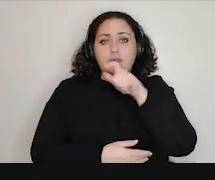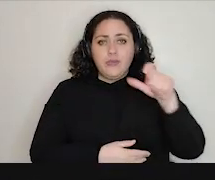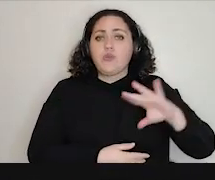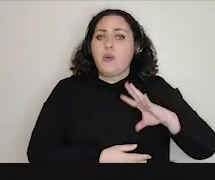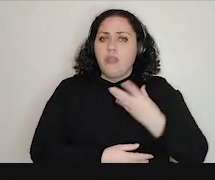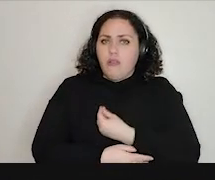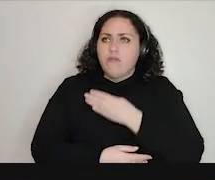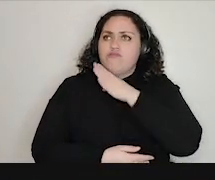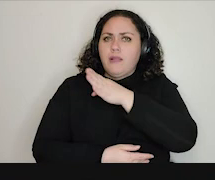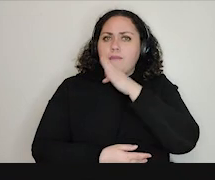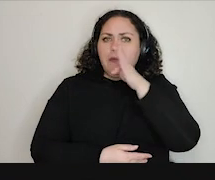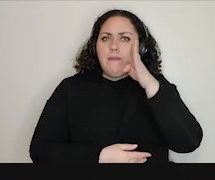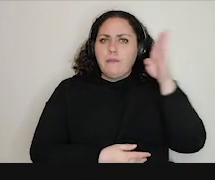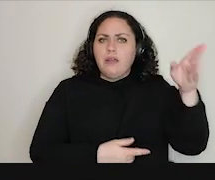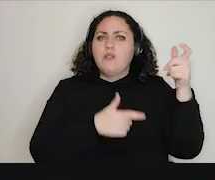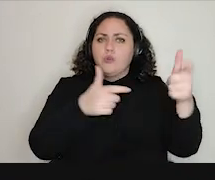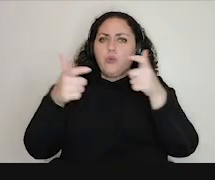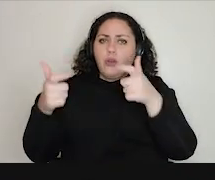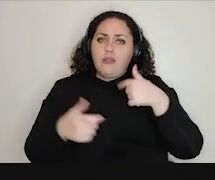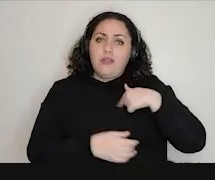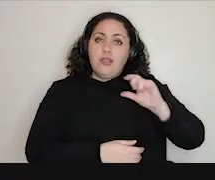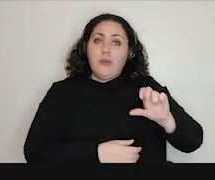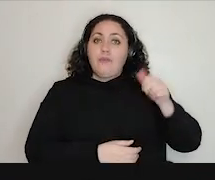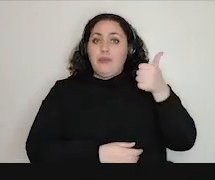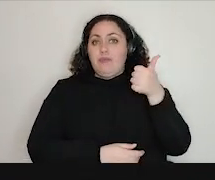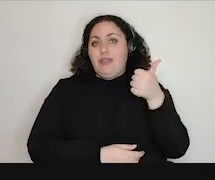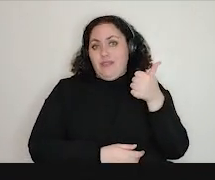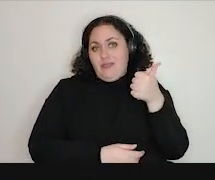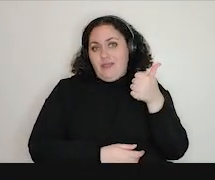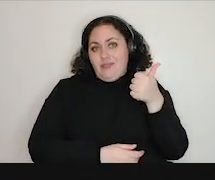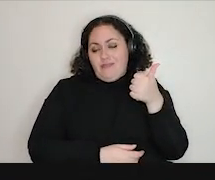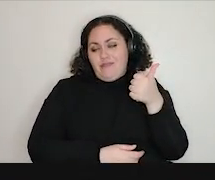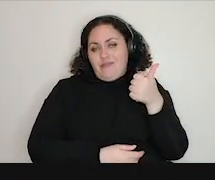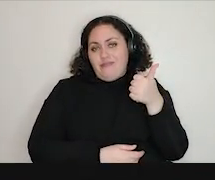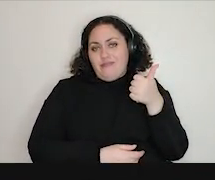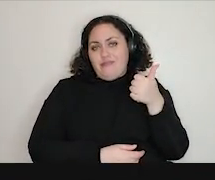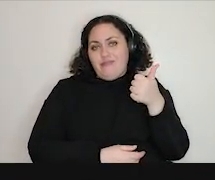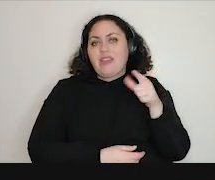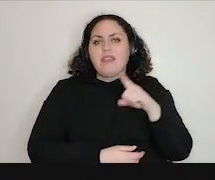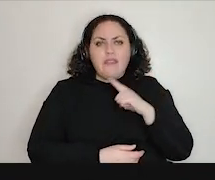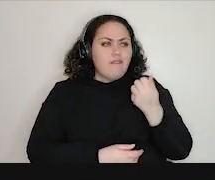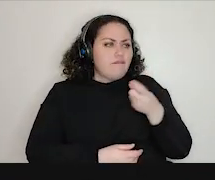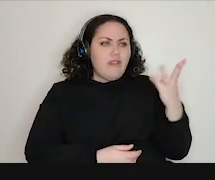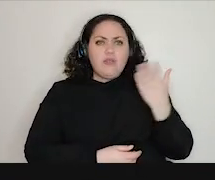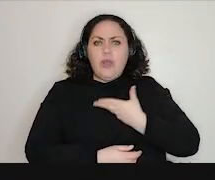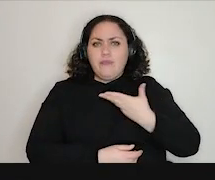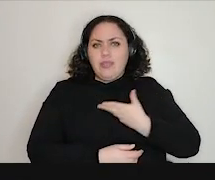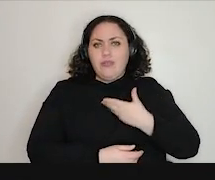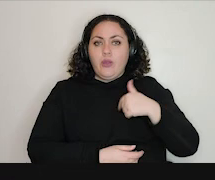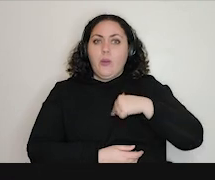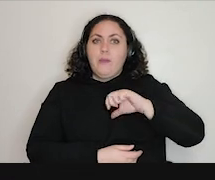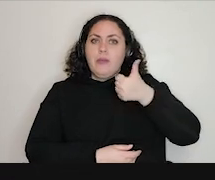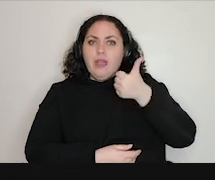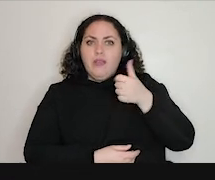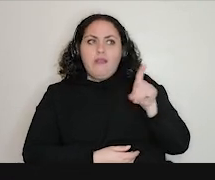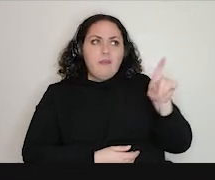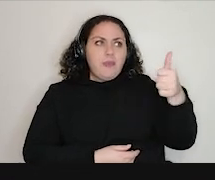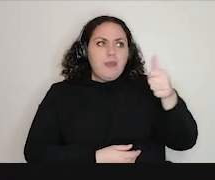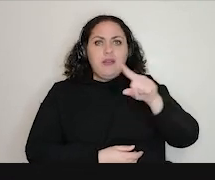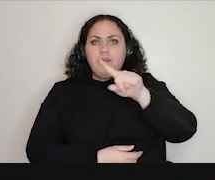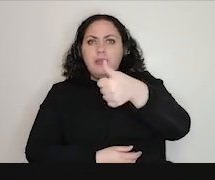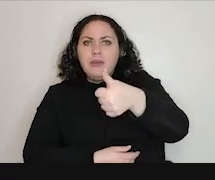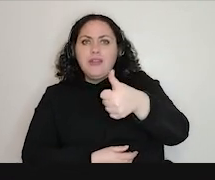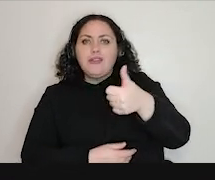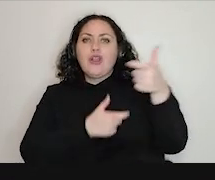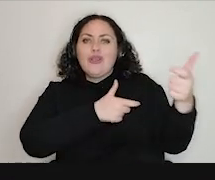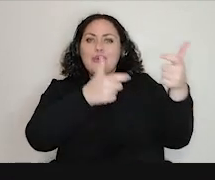espaços, que eu sou a primeira eu tenho vários amigos que são os primeiros em muitas coisas, né, mas que finalmente a gente